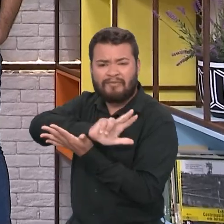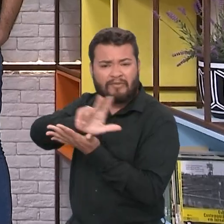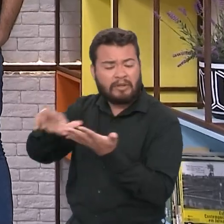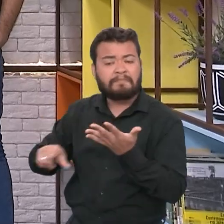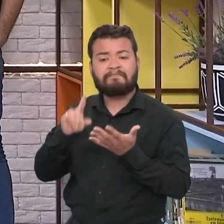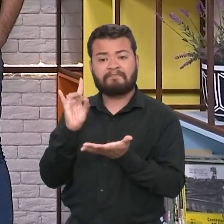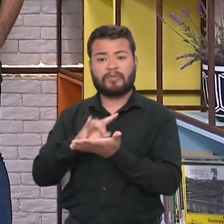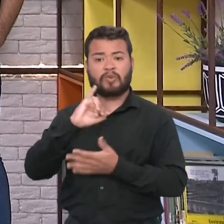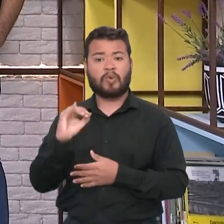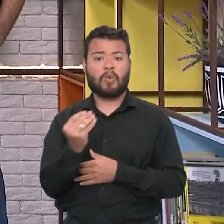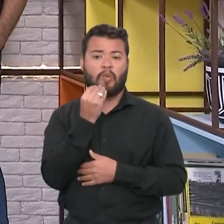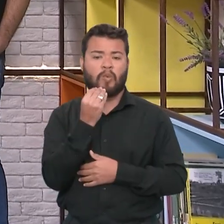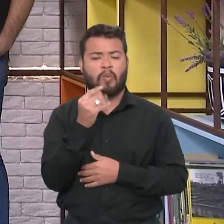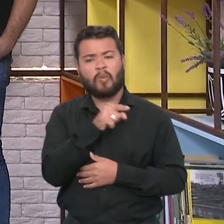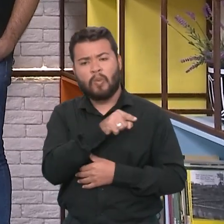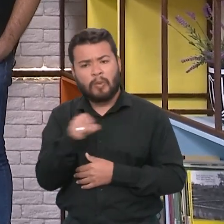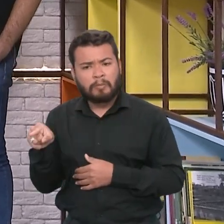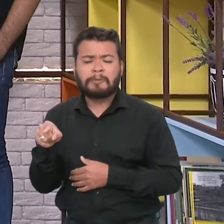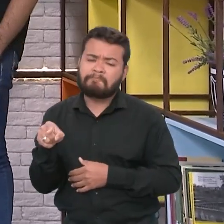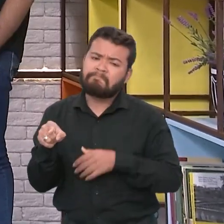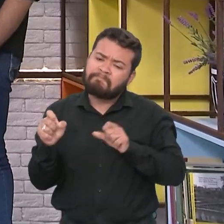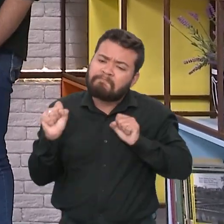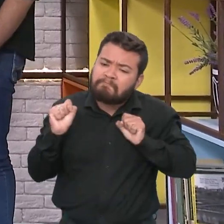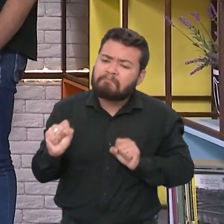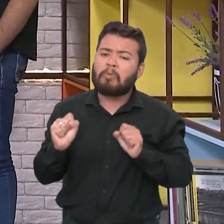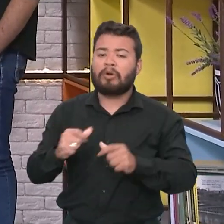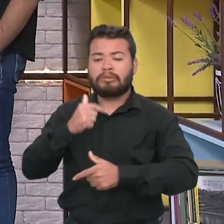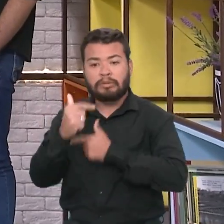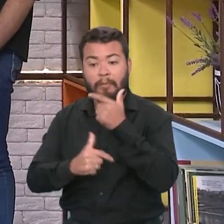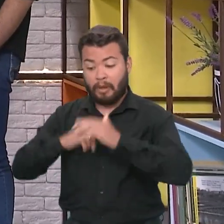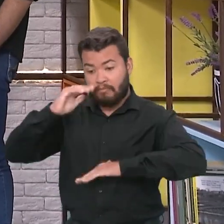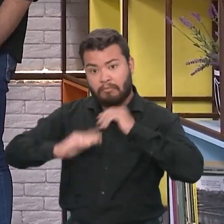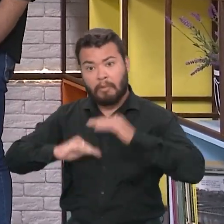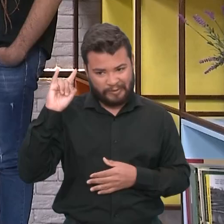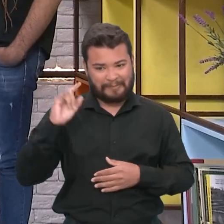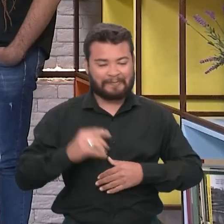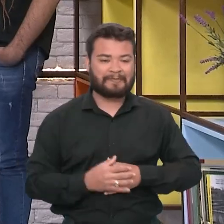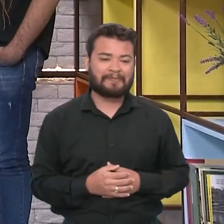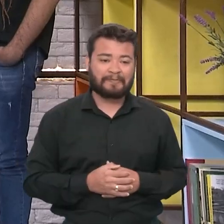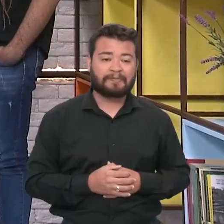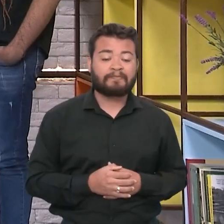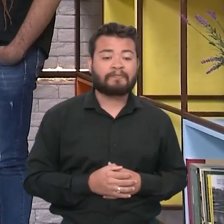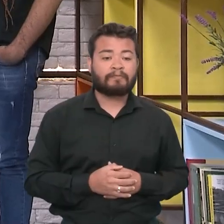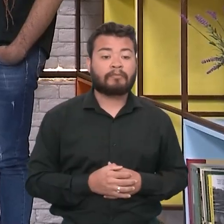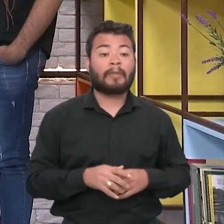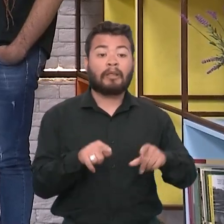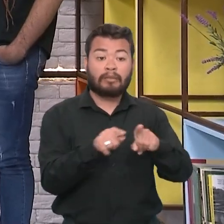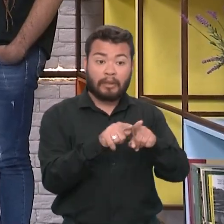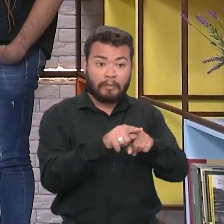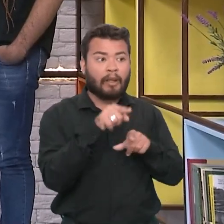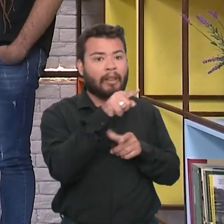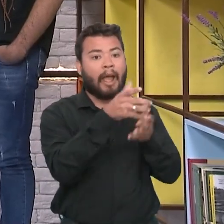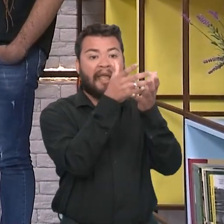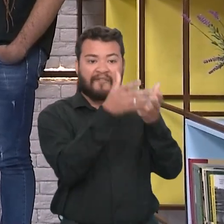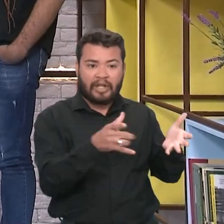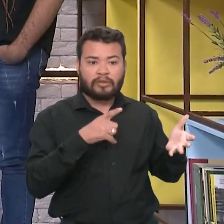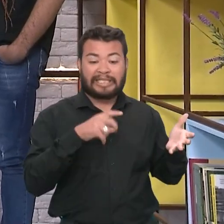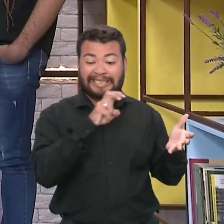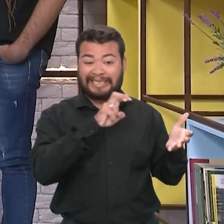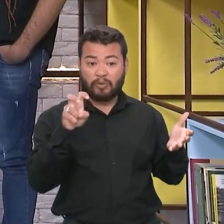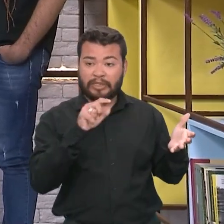grande oportunidade para poder trabalhar um pouco mais a música, ter a oportunidade também de sair com uma música gravada de lá, né? Sim, e